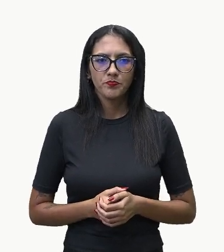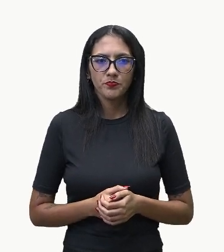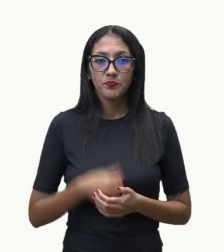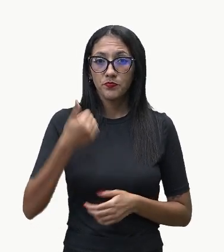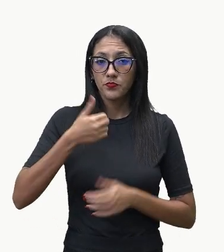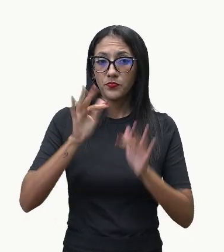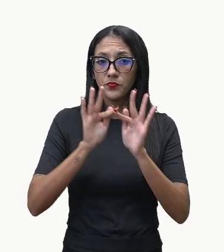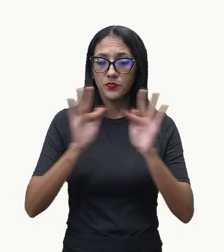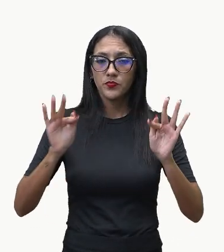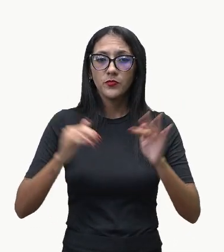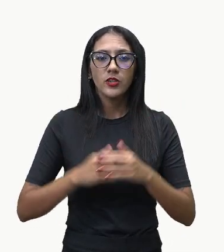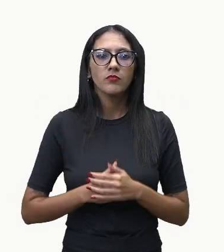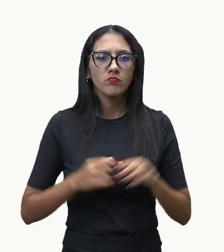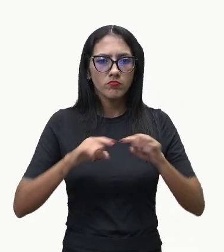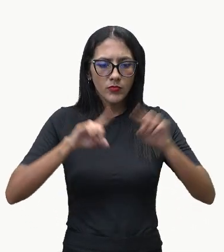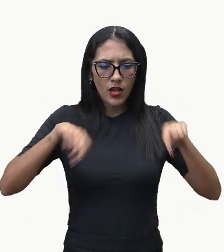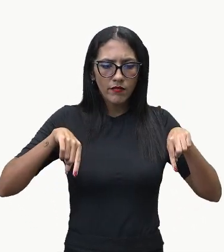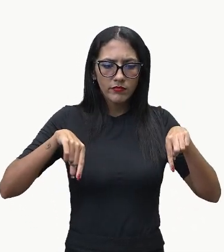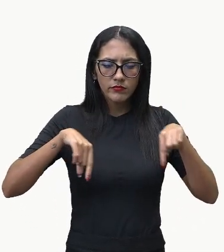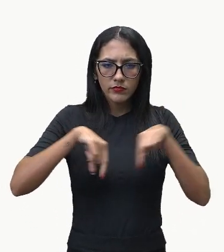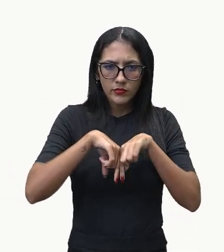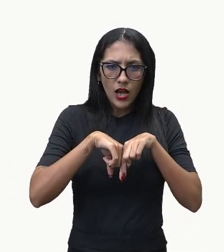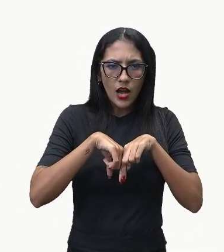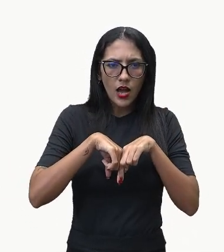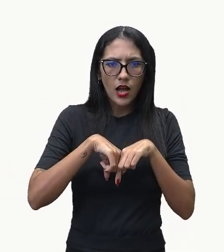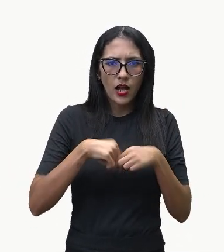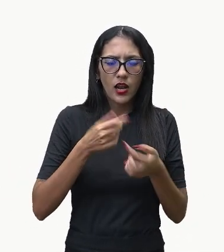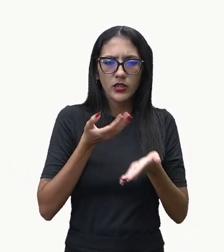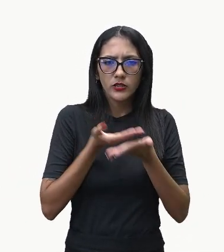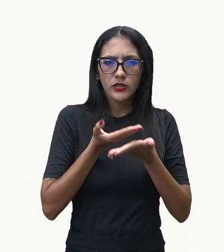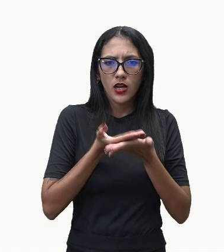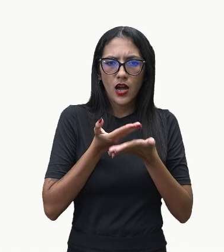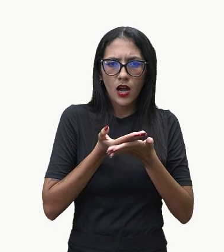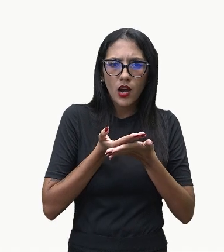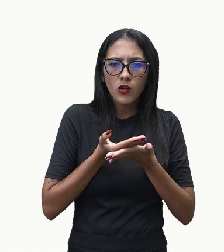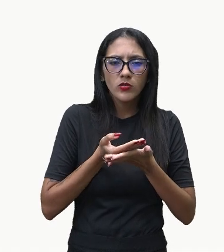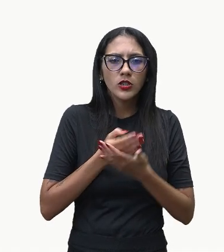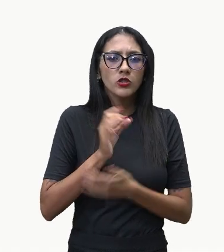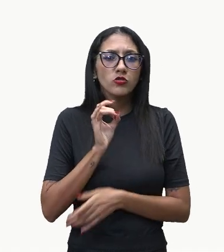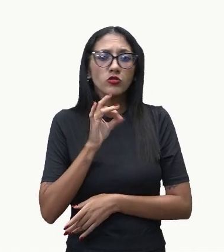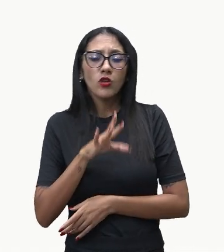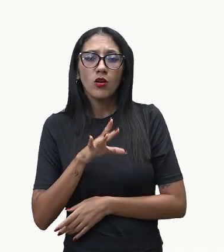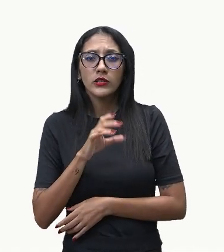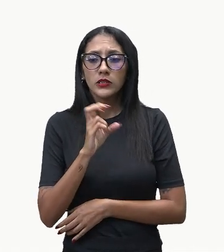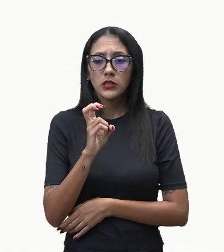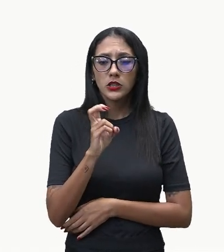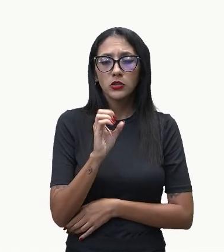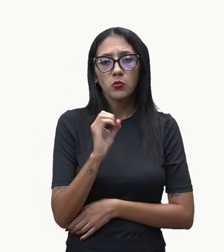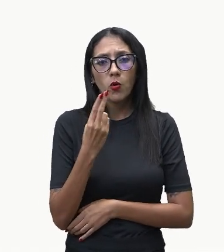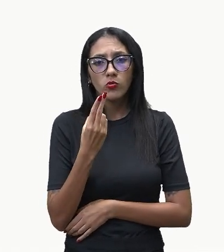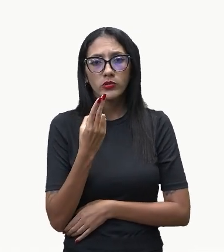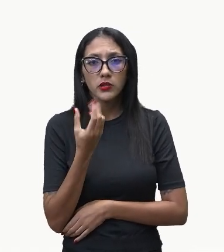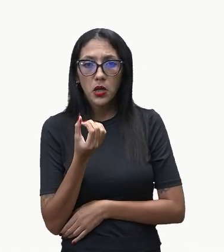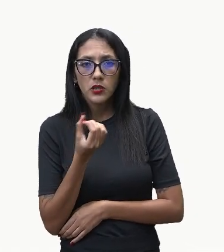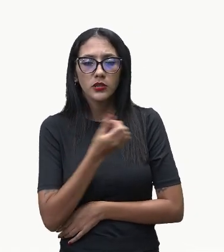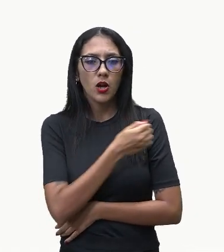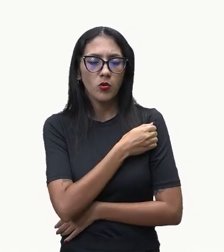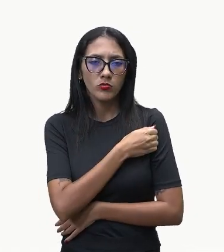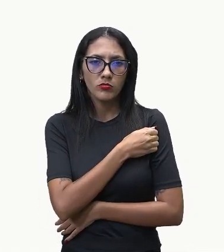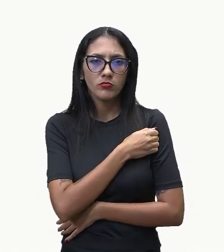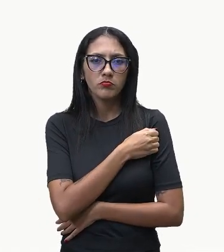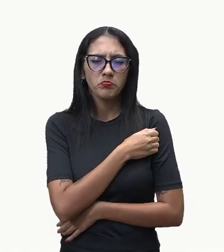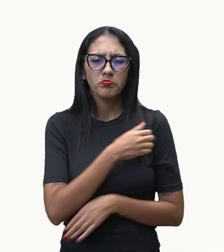aula, apenas 5 ou 6 alunos. Tem elipse aí? Tem,